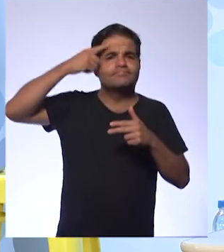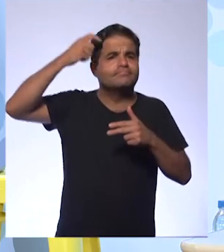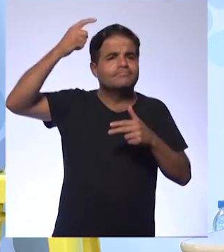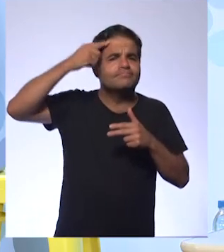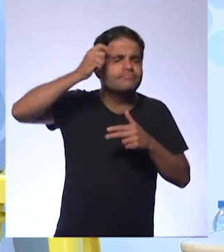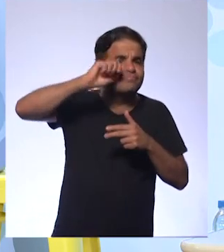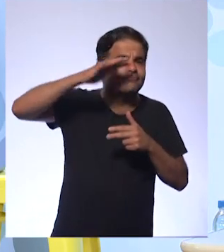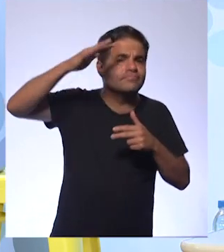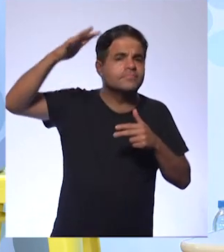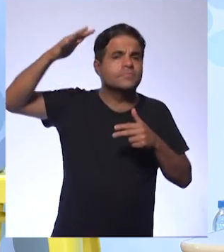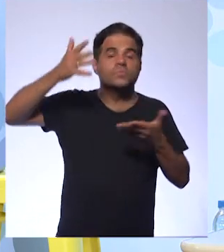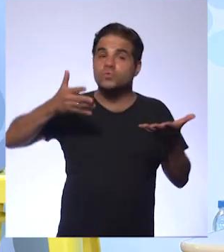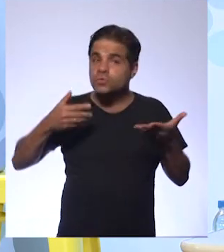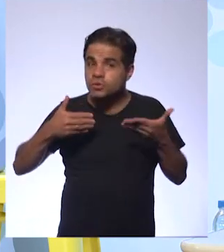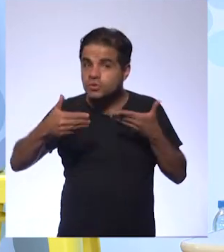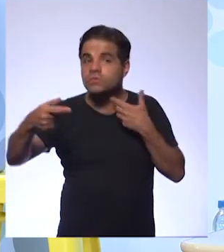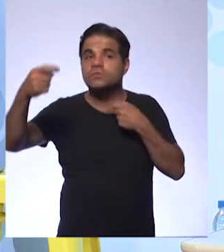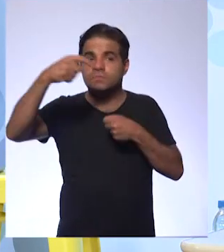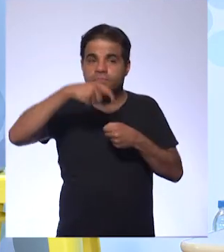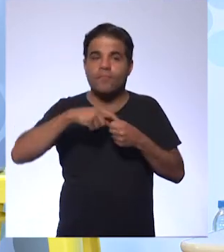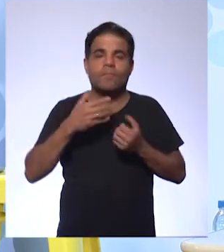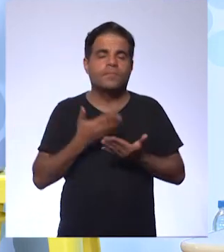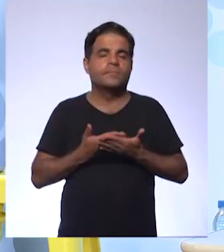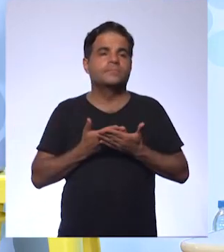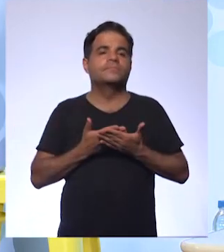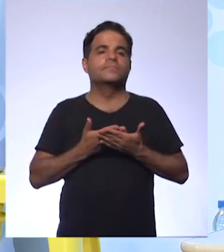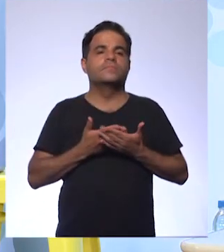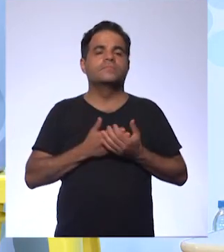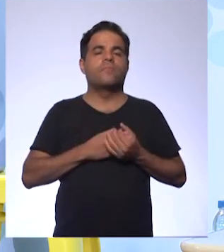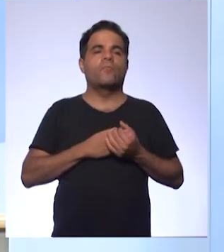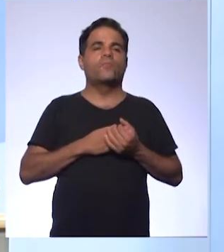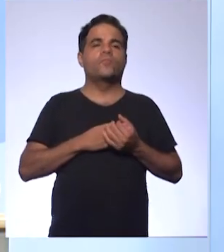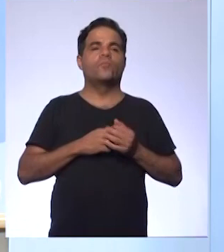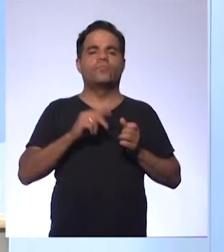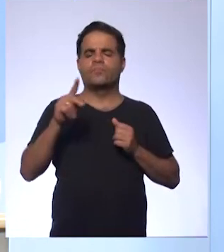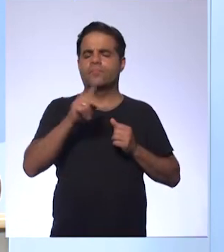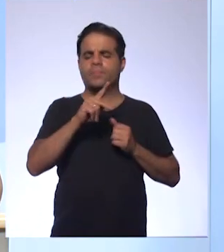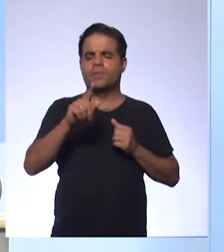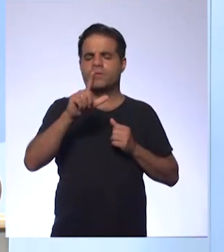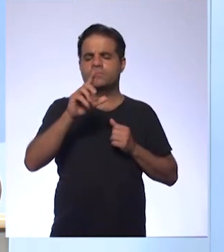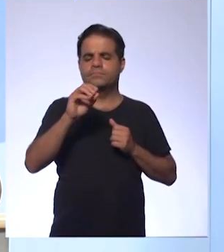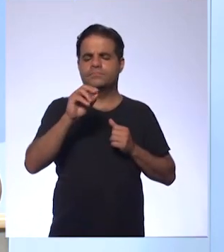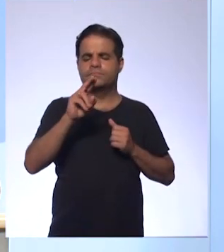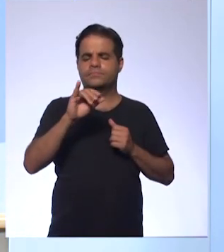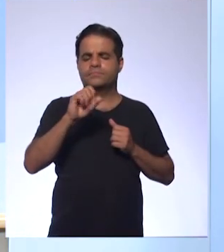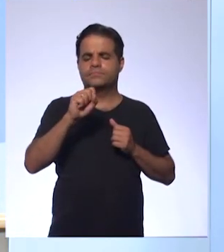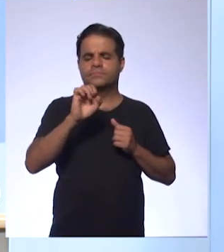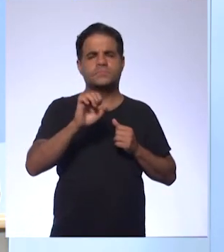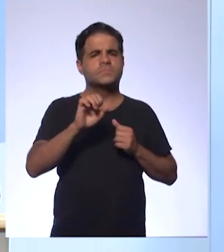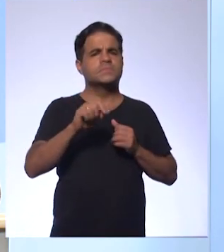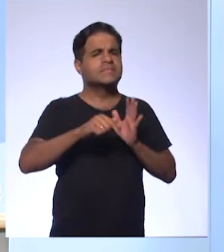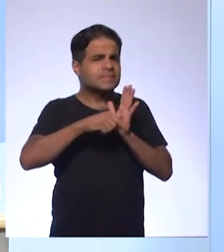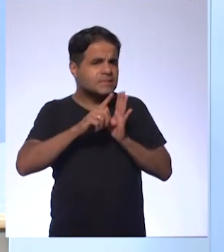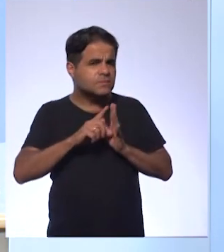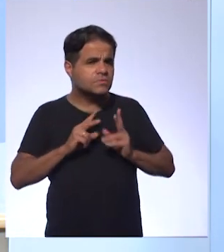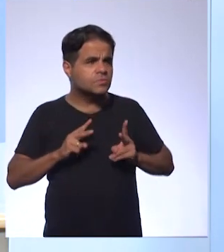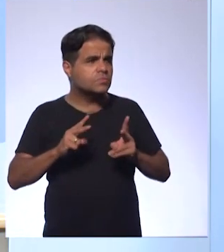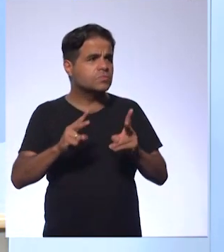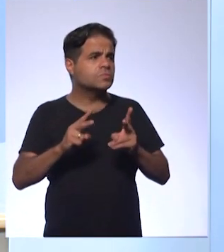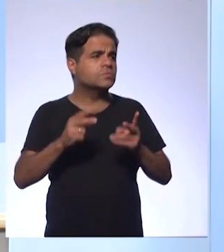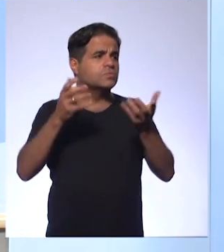retomar na aula de hoje. Certo? Professora Luíse, antes de você continuar, eu vou